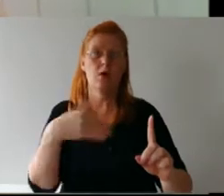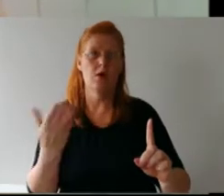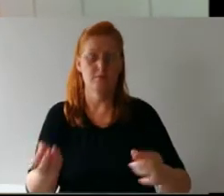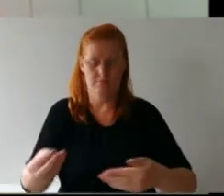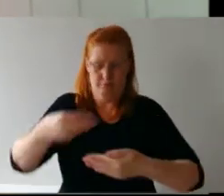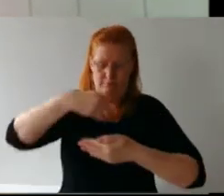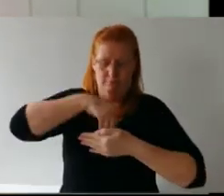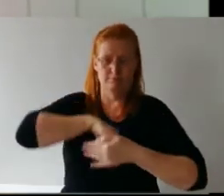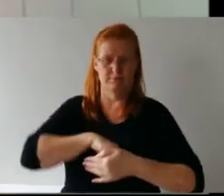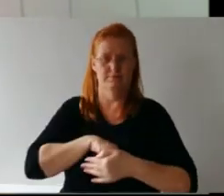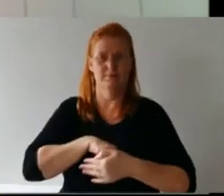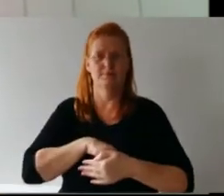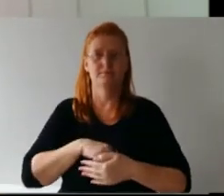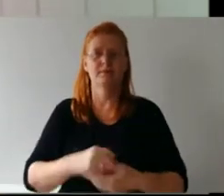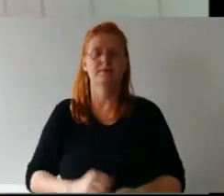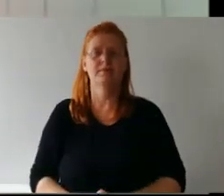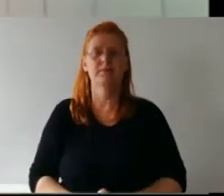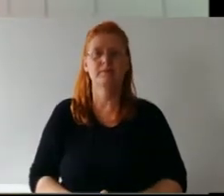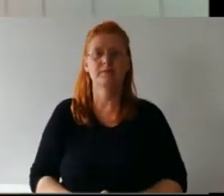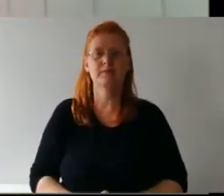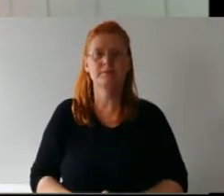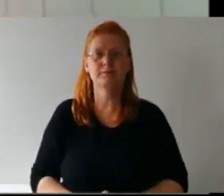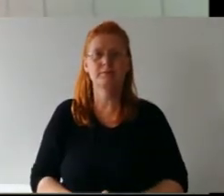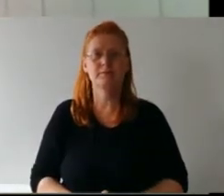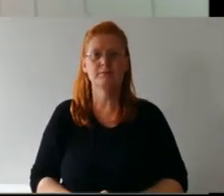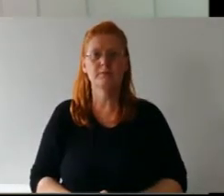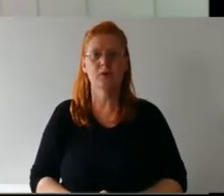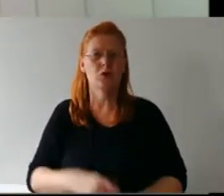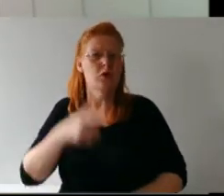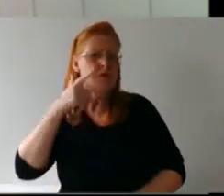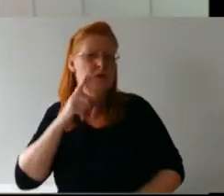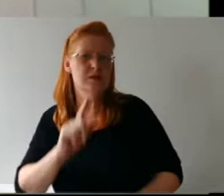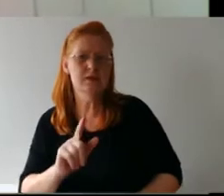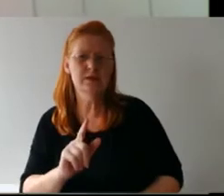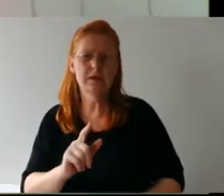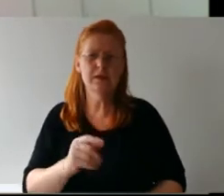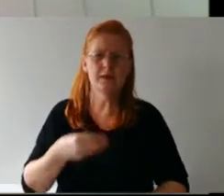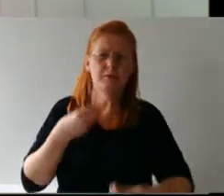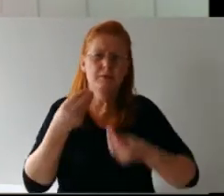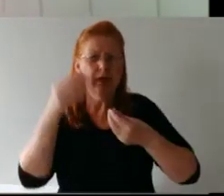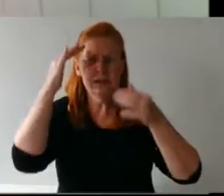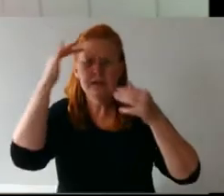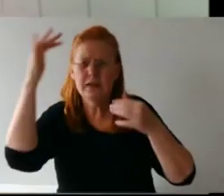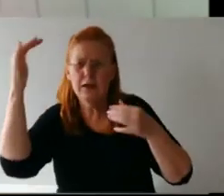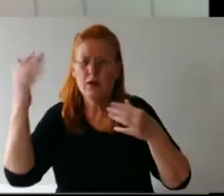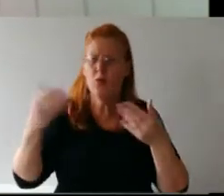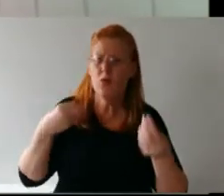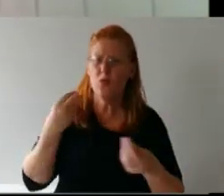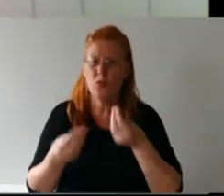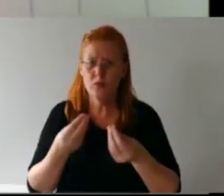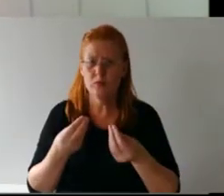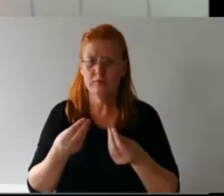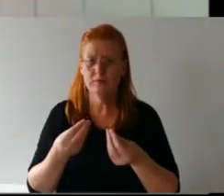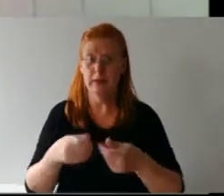ou objetivo, subjetivo no intuito de alcançar um. Mas como